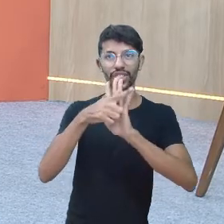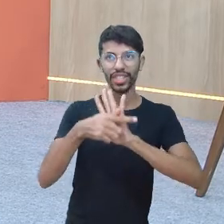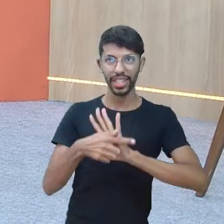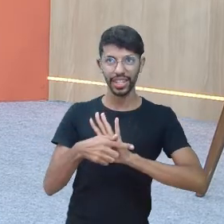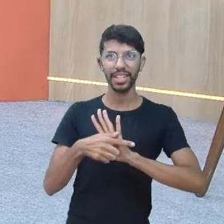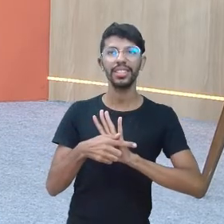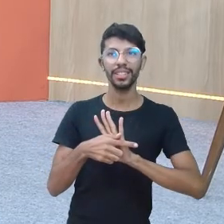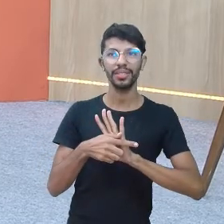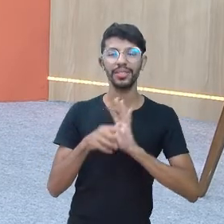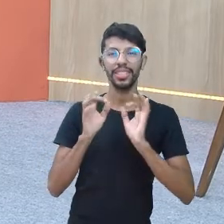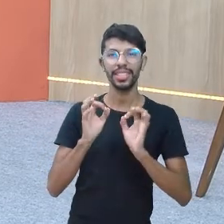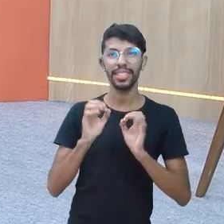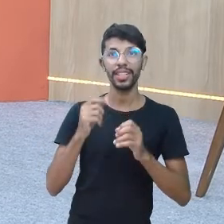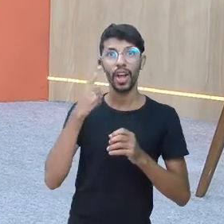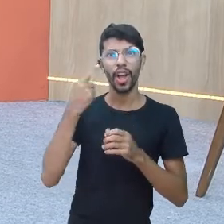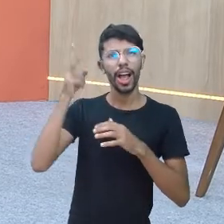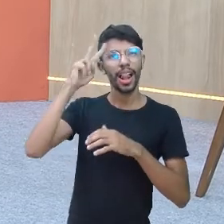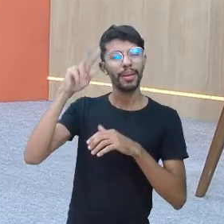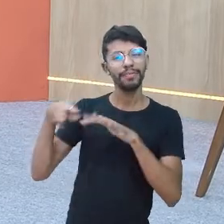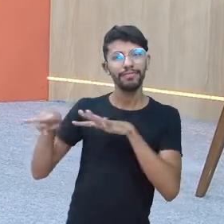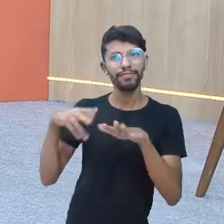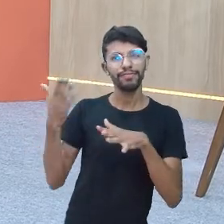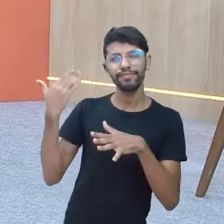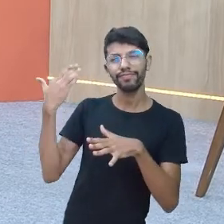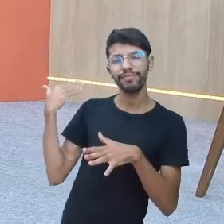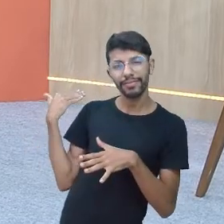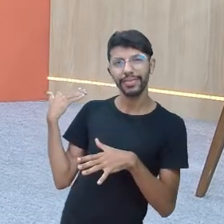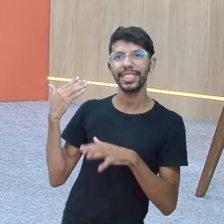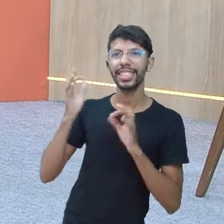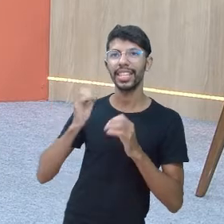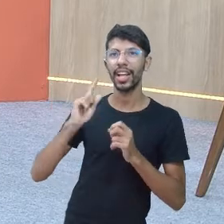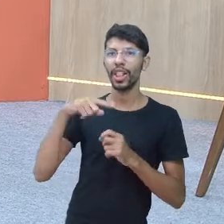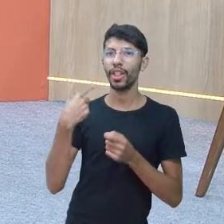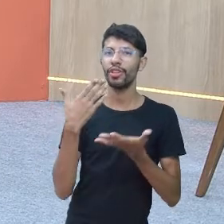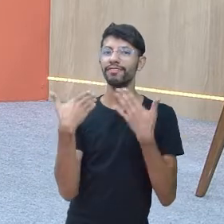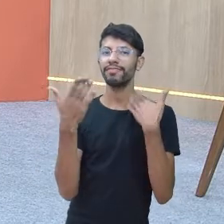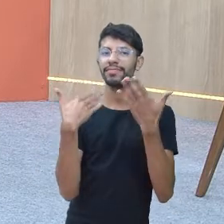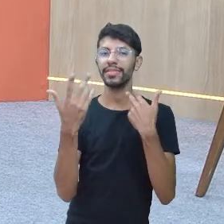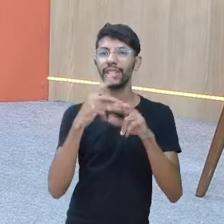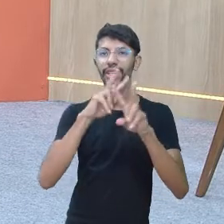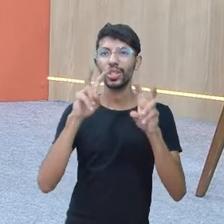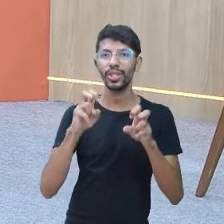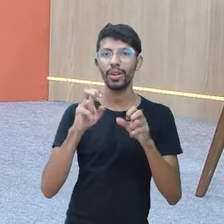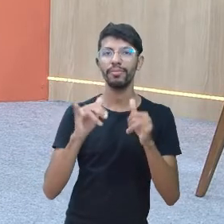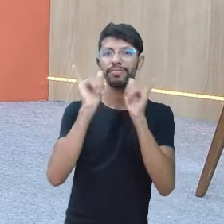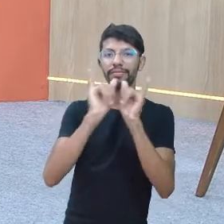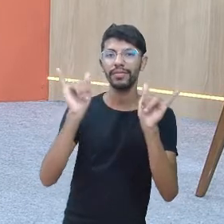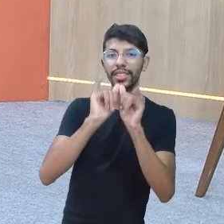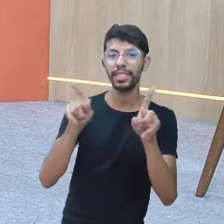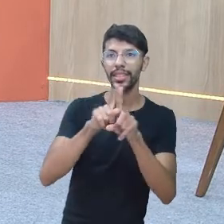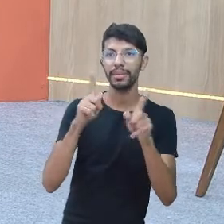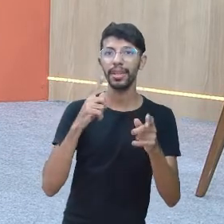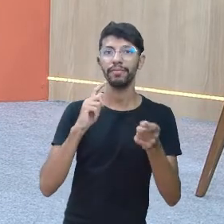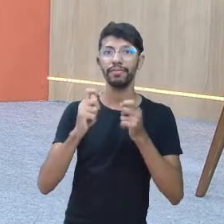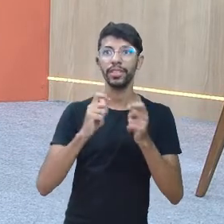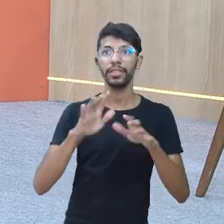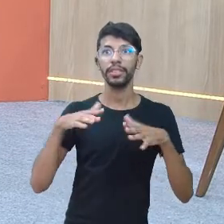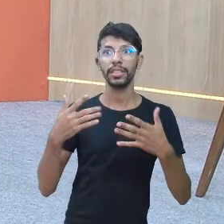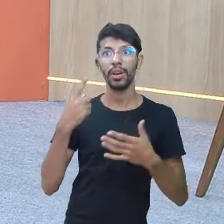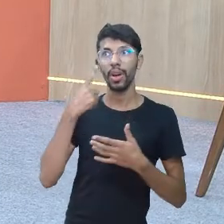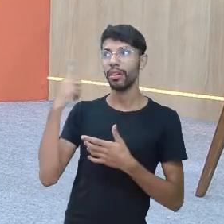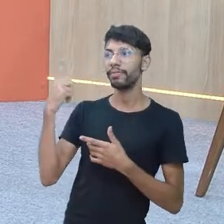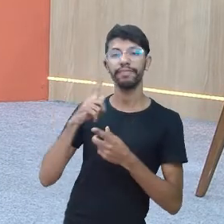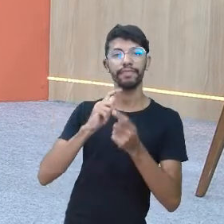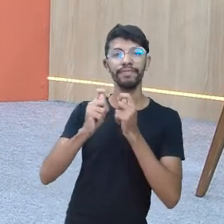Lembra que nas semanas anteriores a gente vinha conversando sobre notícia e reportagem? Então, a entrevista acaba sendo